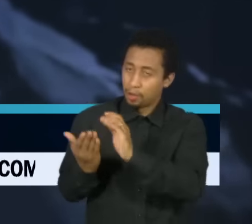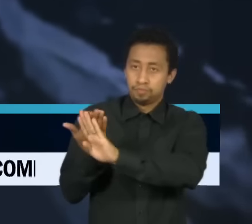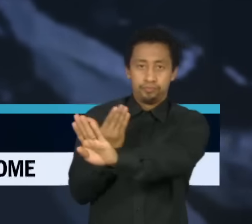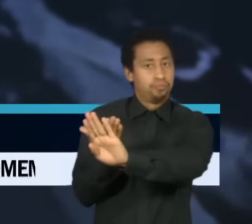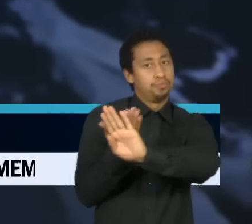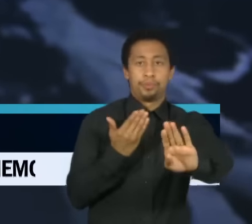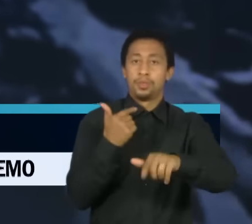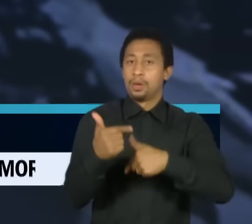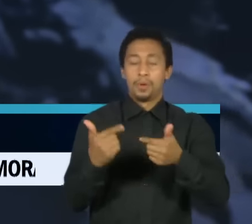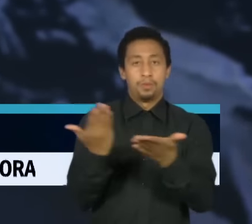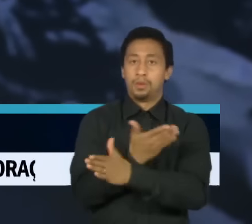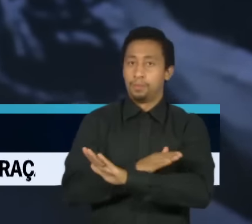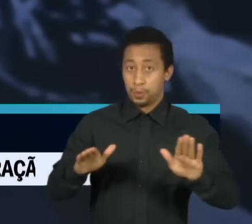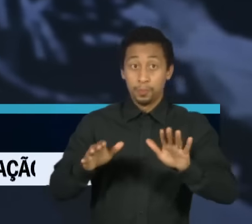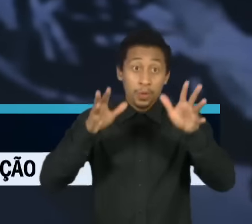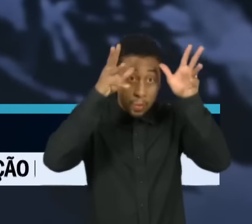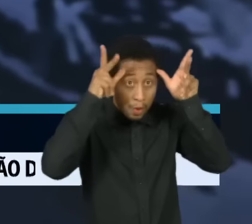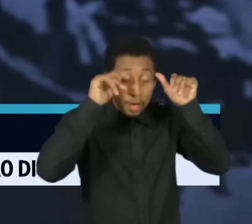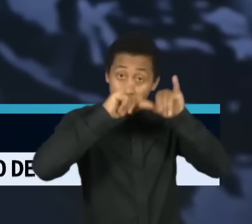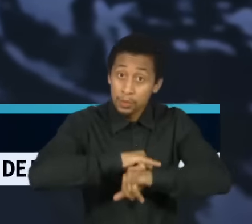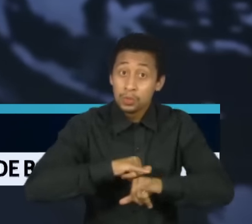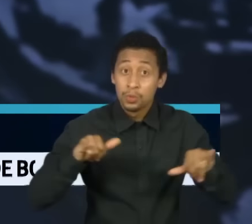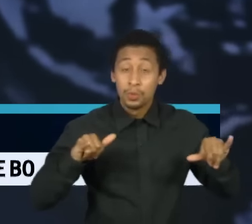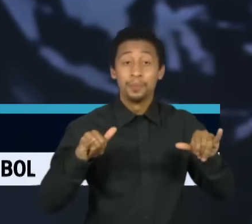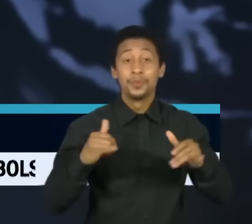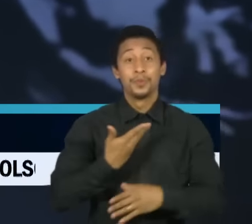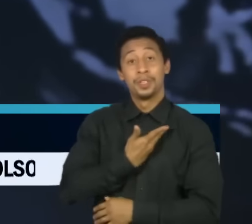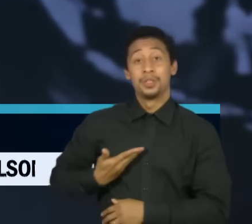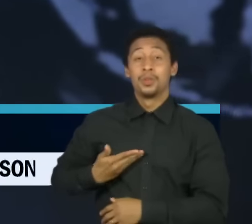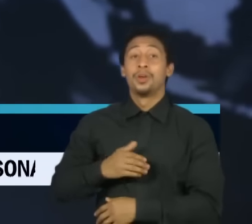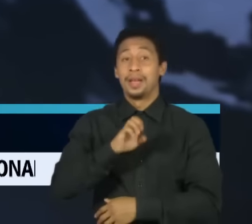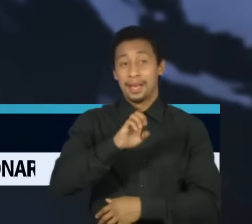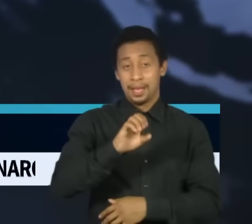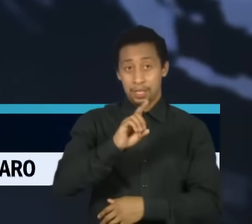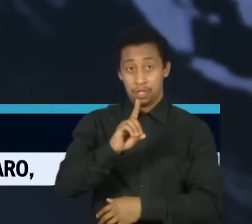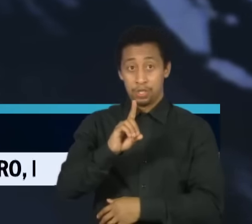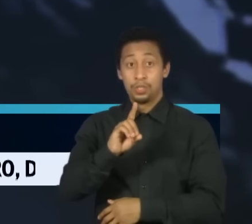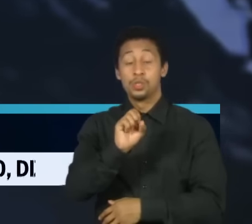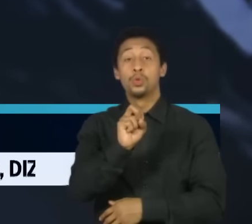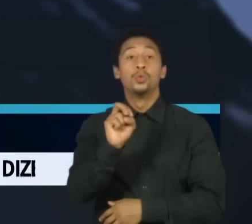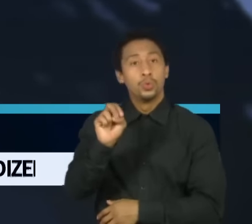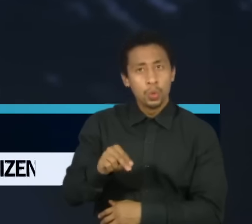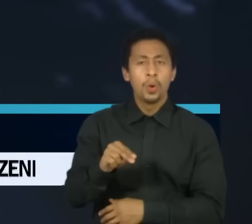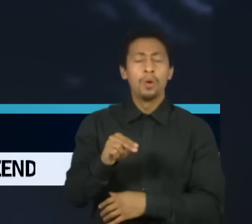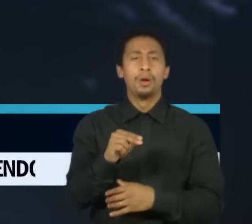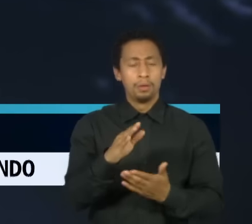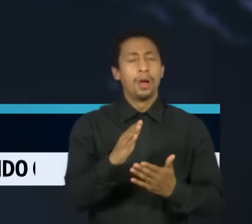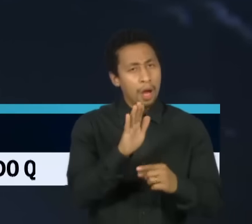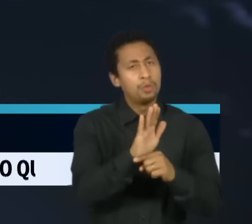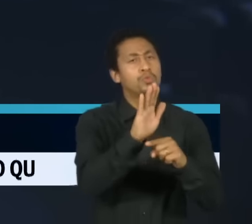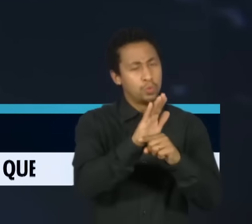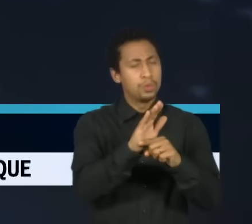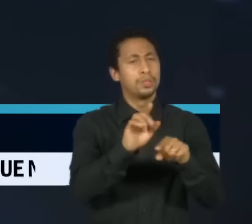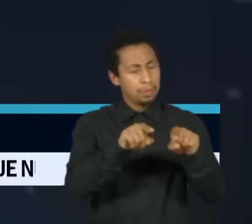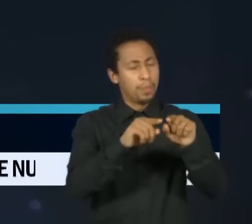imprensa do governo do Acre informou que o governador Gladson Cameli colabora com as investigações e que confia no trabalho da Polícia